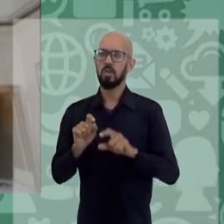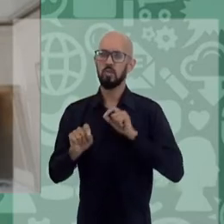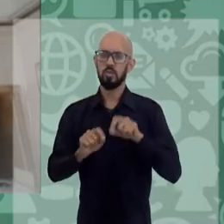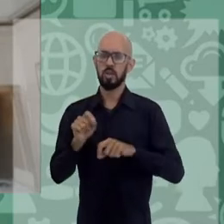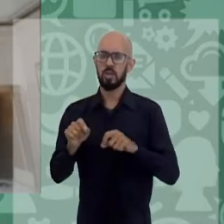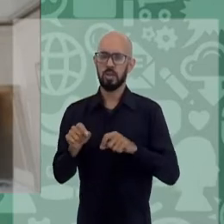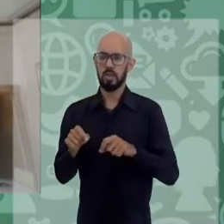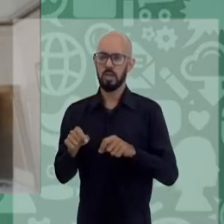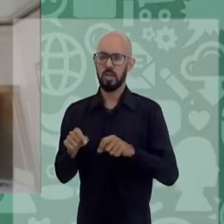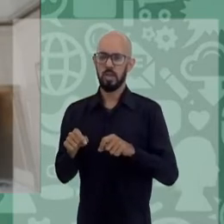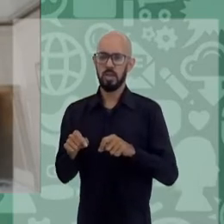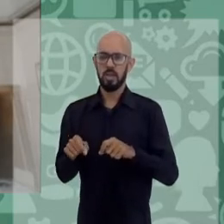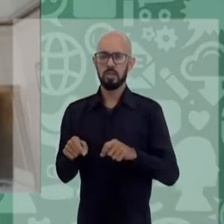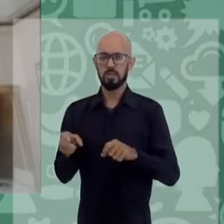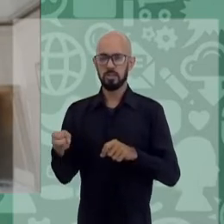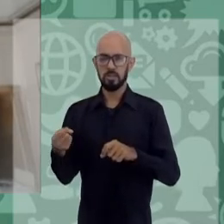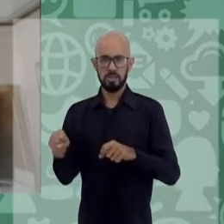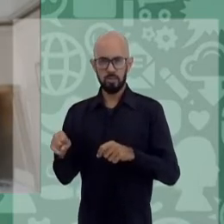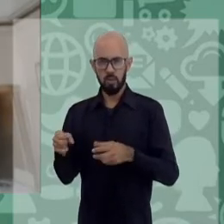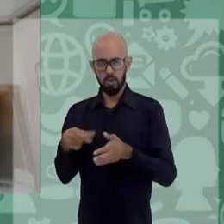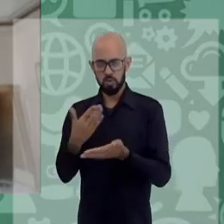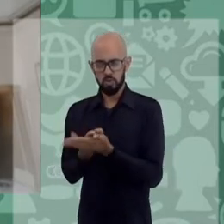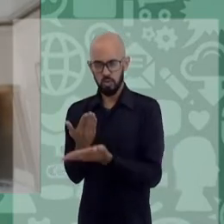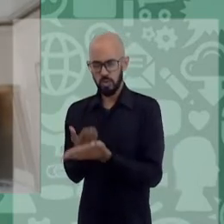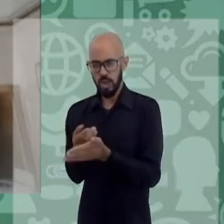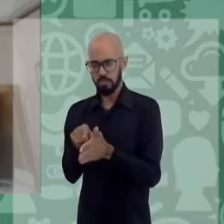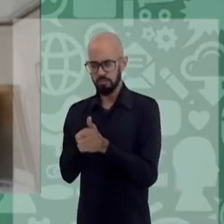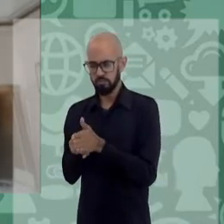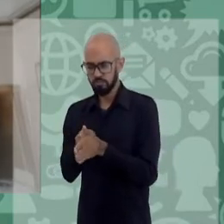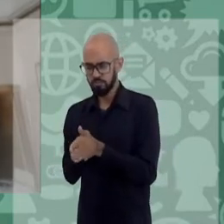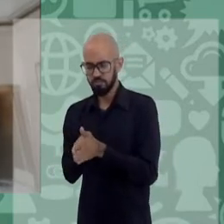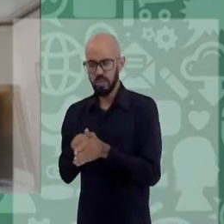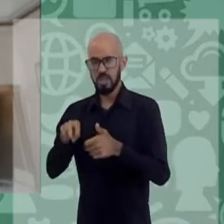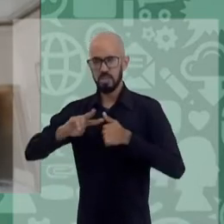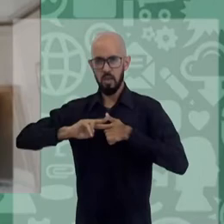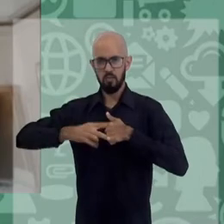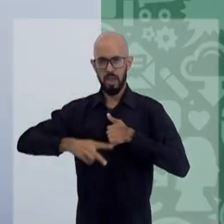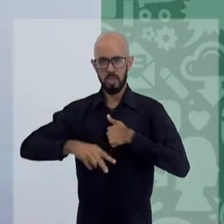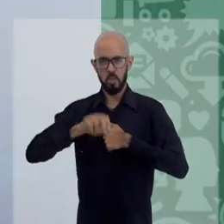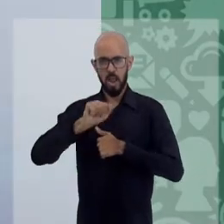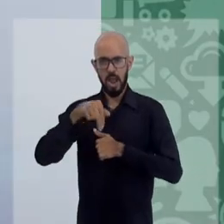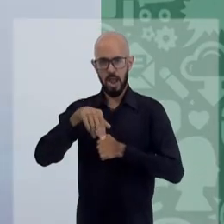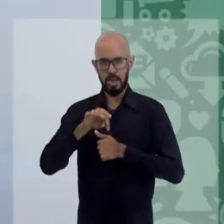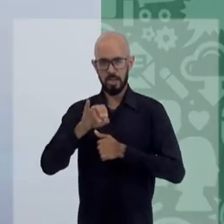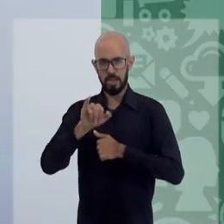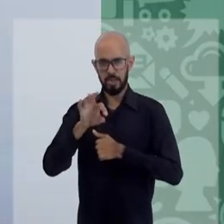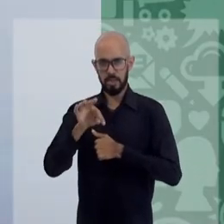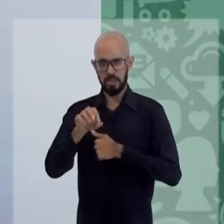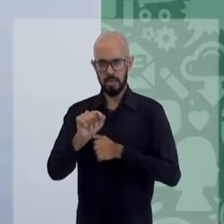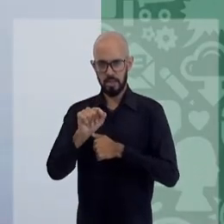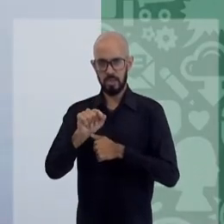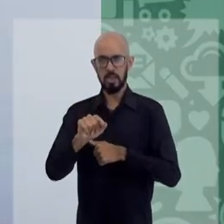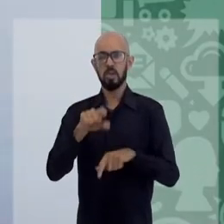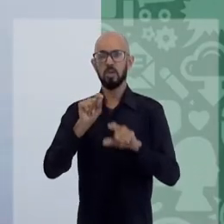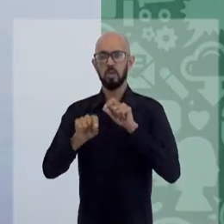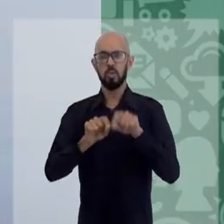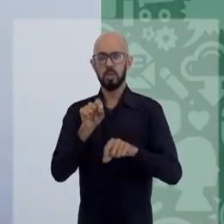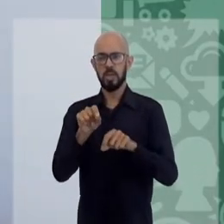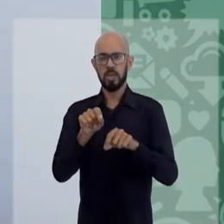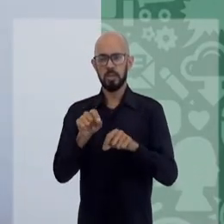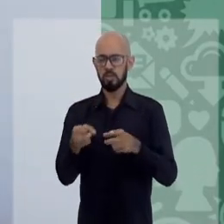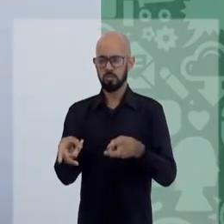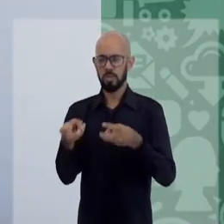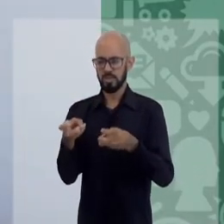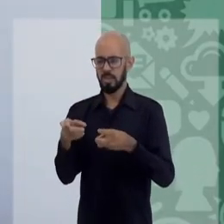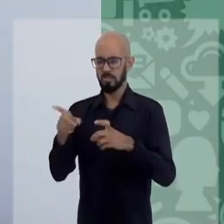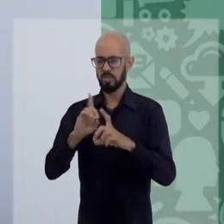aí no resultado da pesquisa desse tal efeito Anitta, né? Porque o que a gente observa, às vezes, né, nas redes sociais, é que são